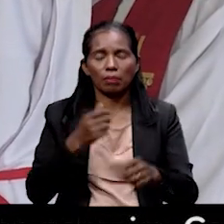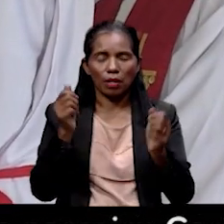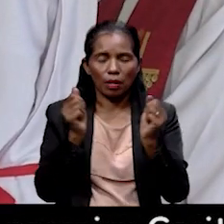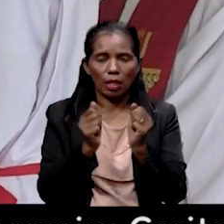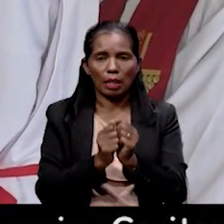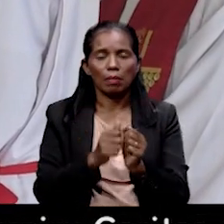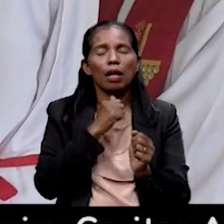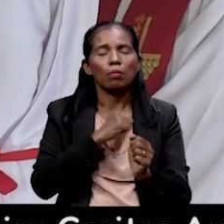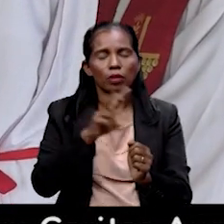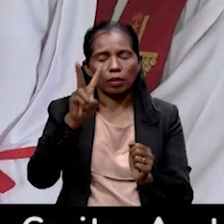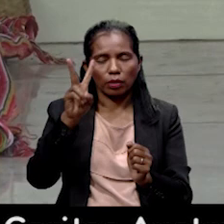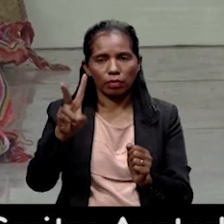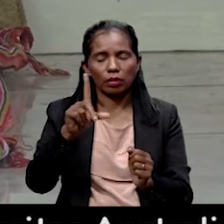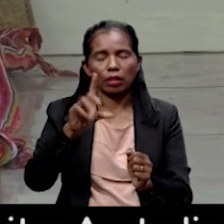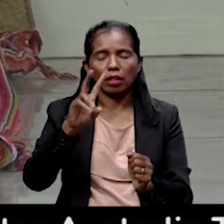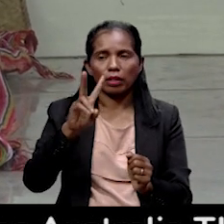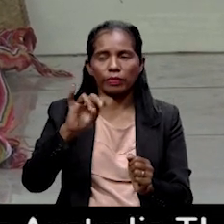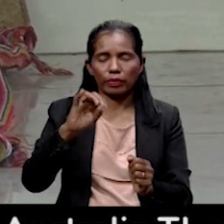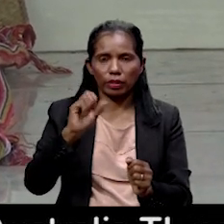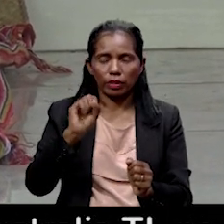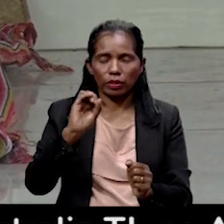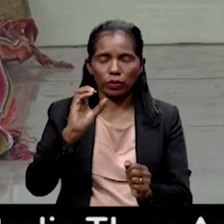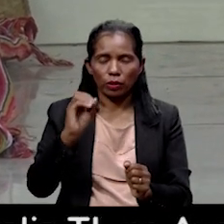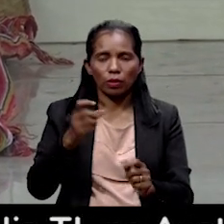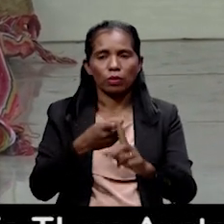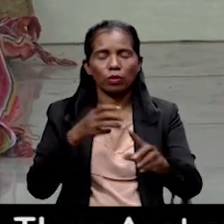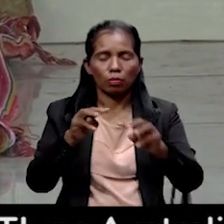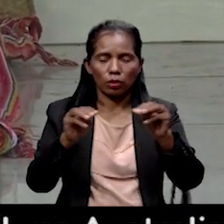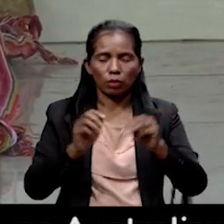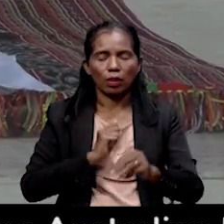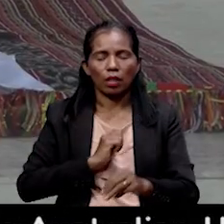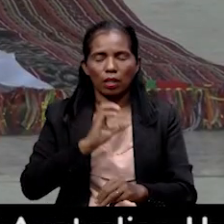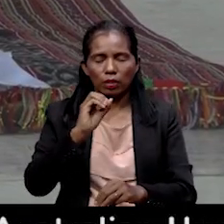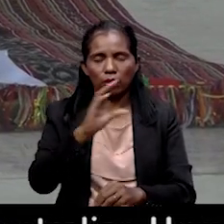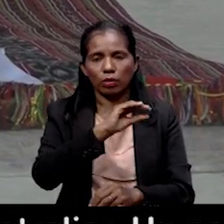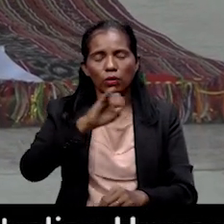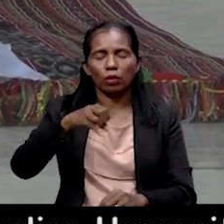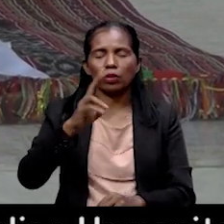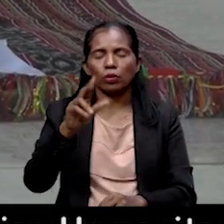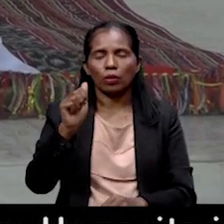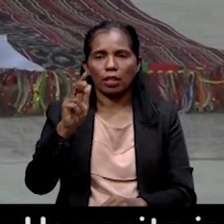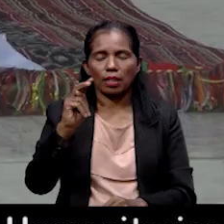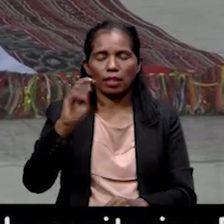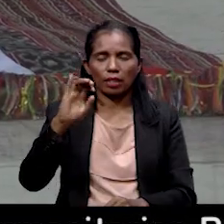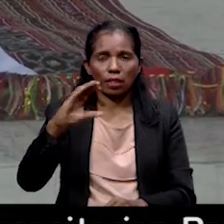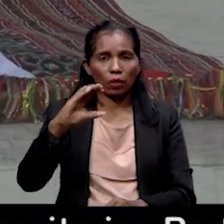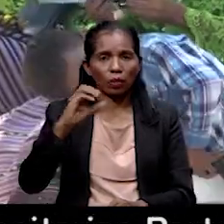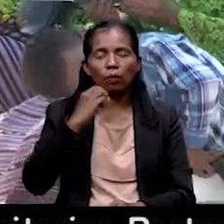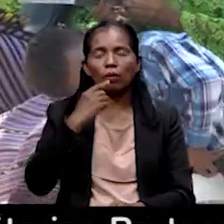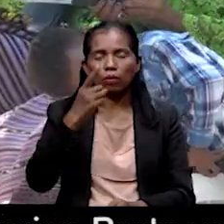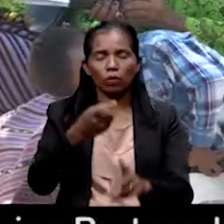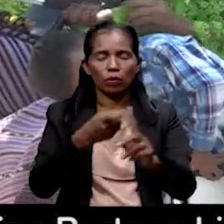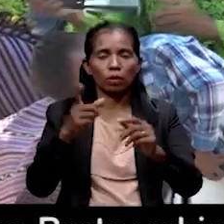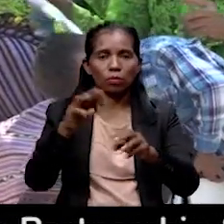hanesan Levinson da Conceição Vardial husi munisipi Ainaru no Joanico Duarte Araújo Carvalho husi